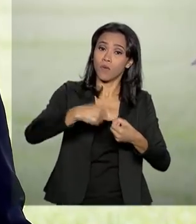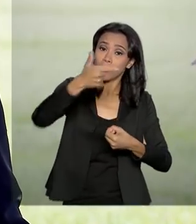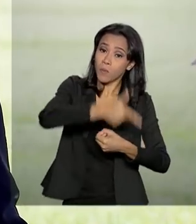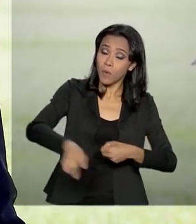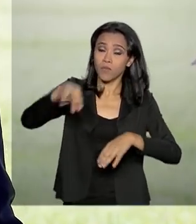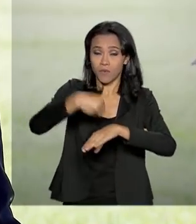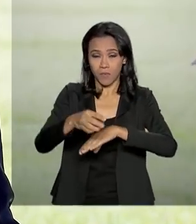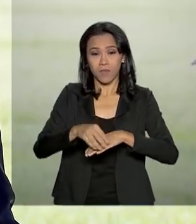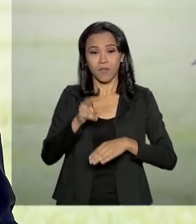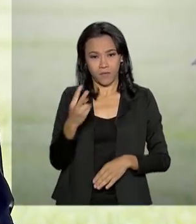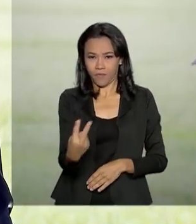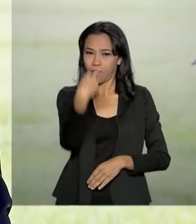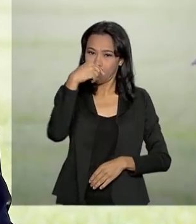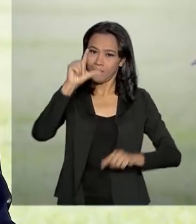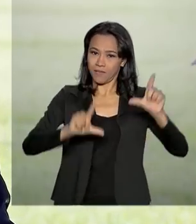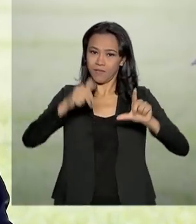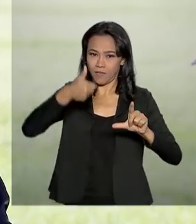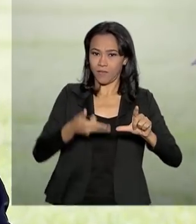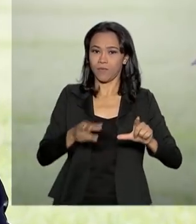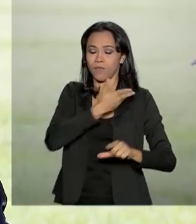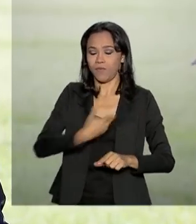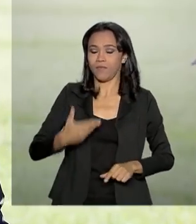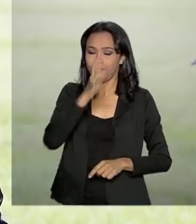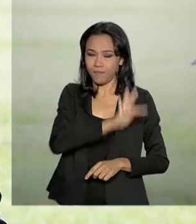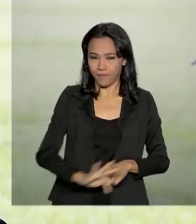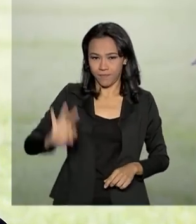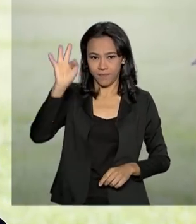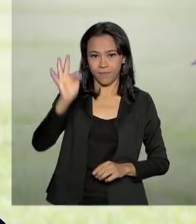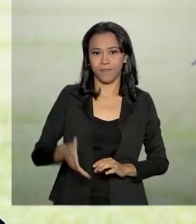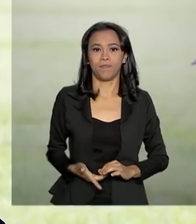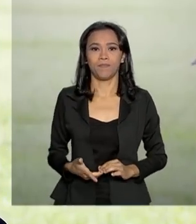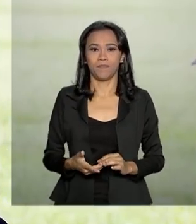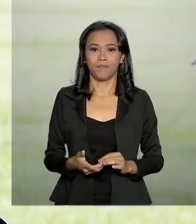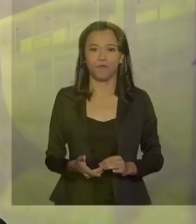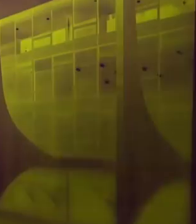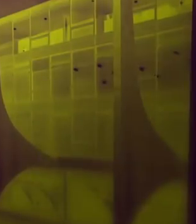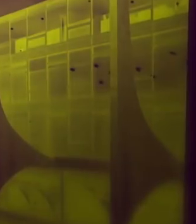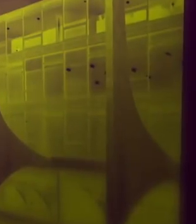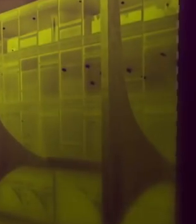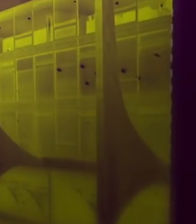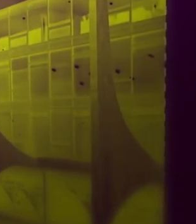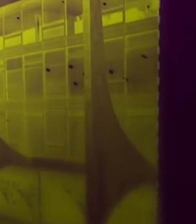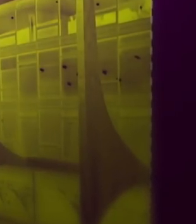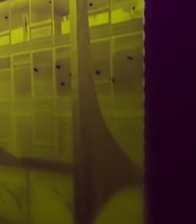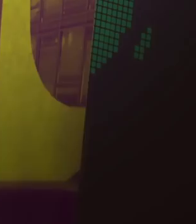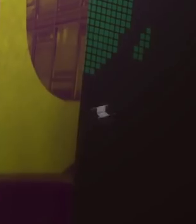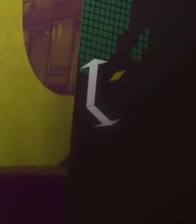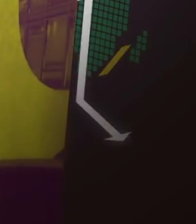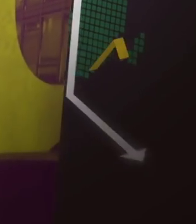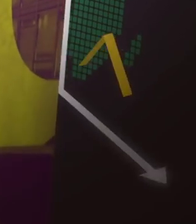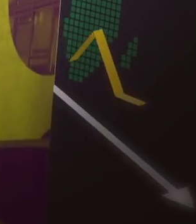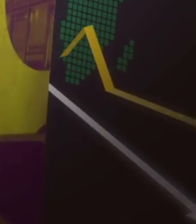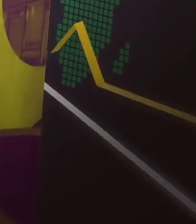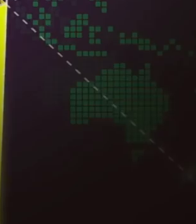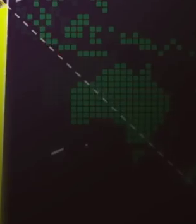informações. Fique com a gente na NBR, a TV do Governo Federal. We'll be right back.